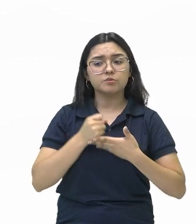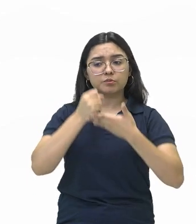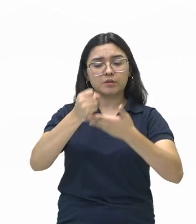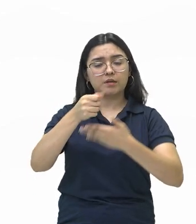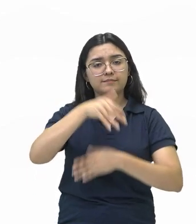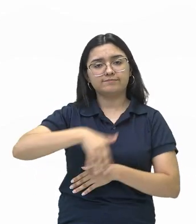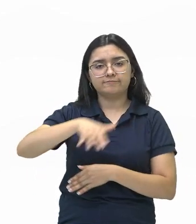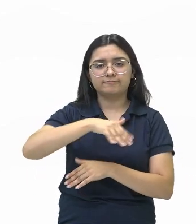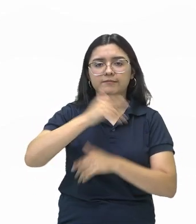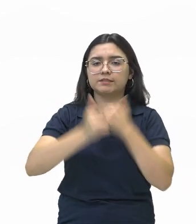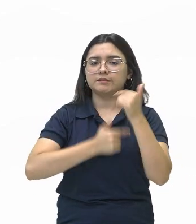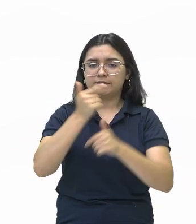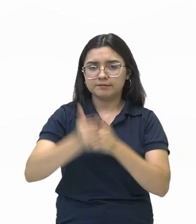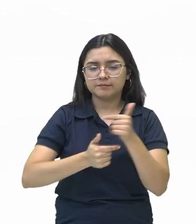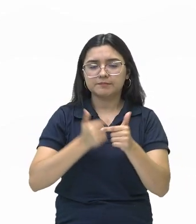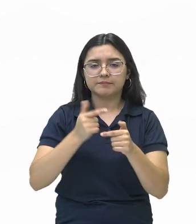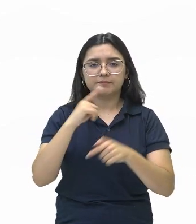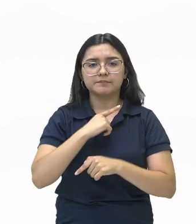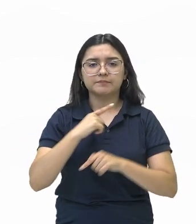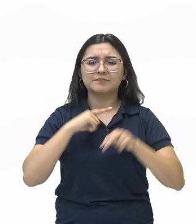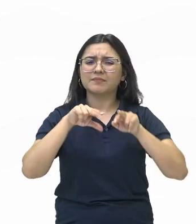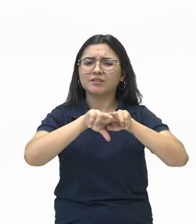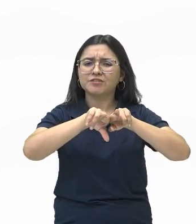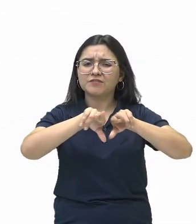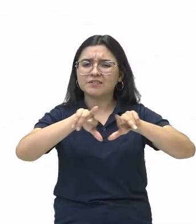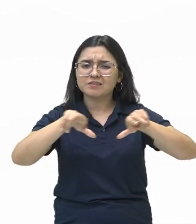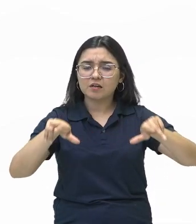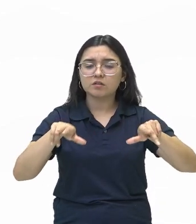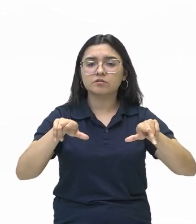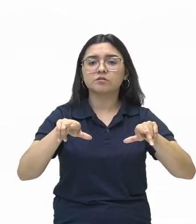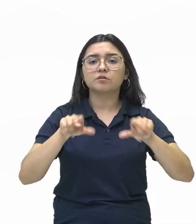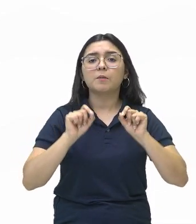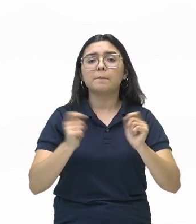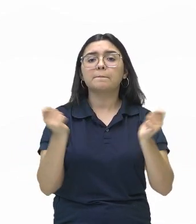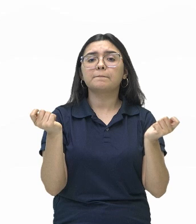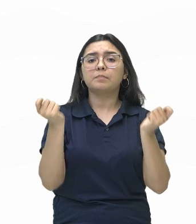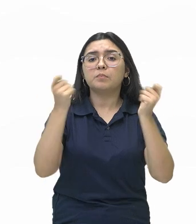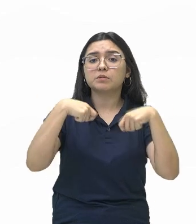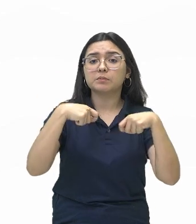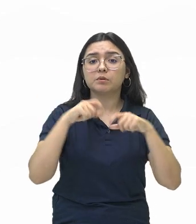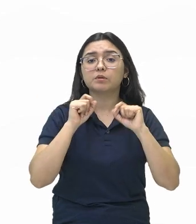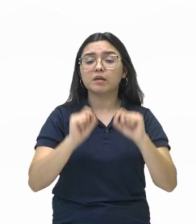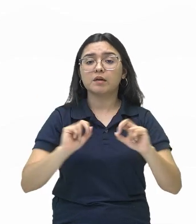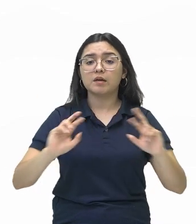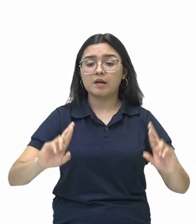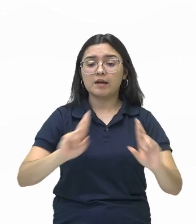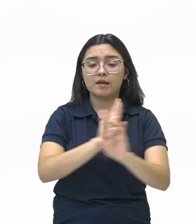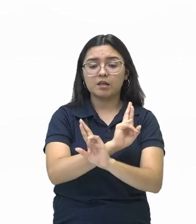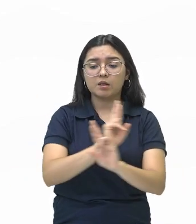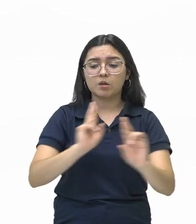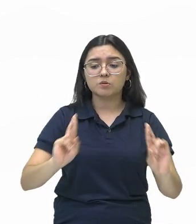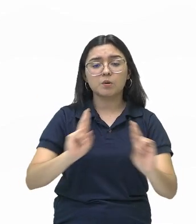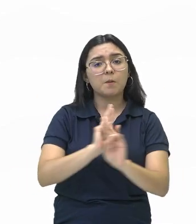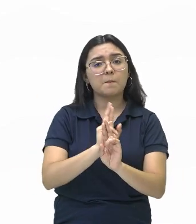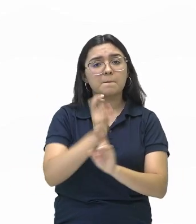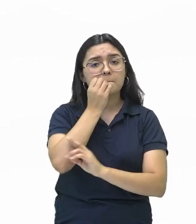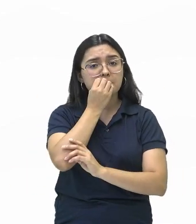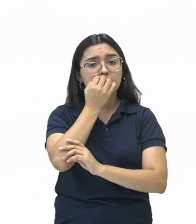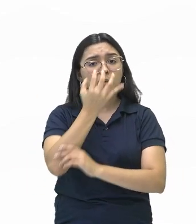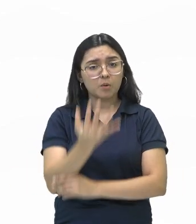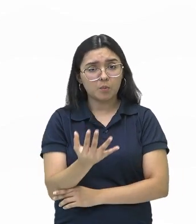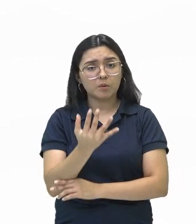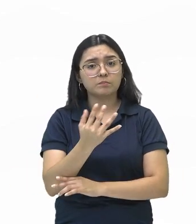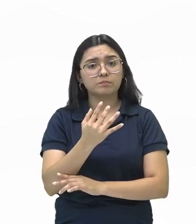mercado de trabalho. A diversidade, ela promove relações